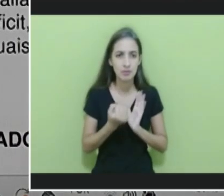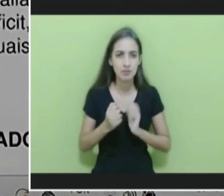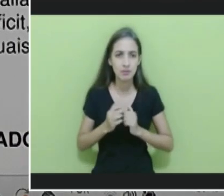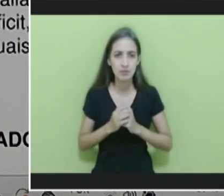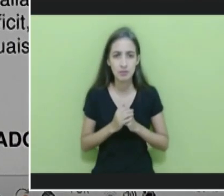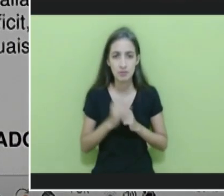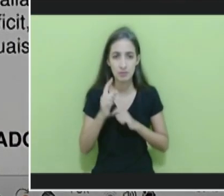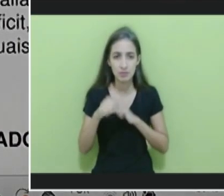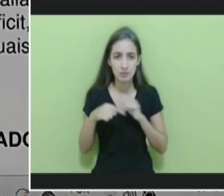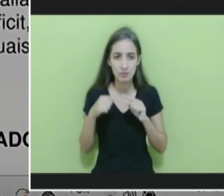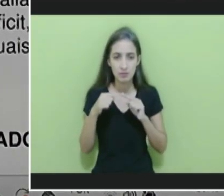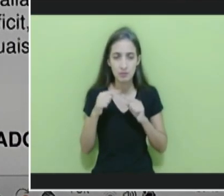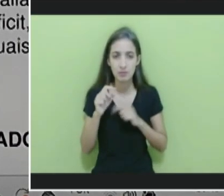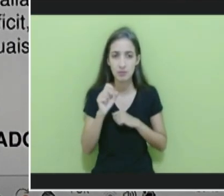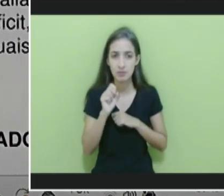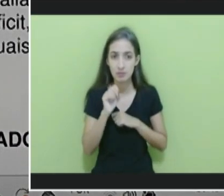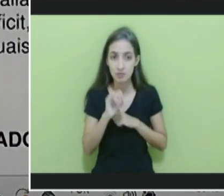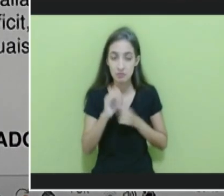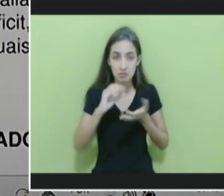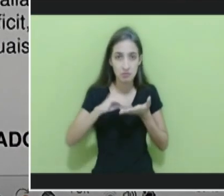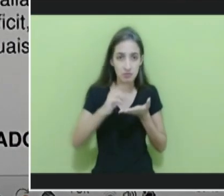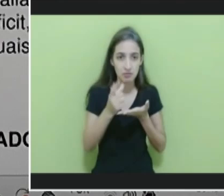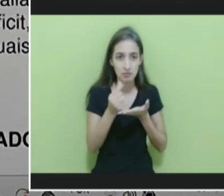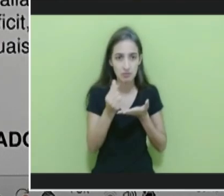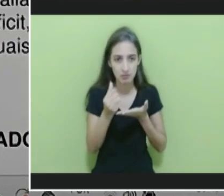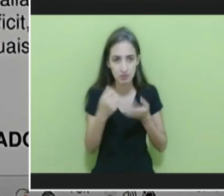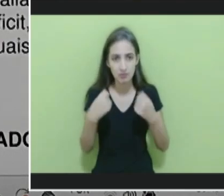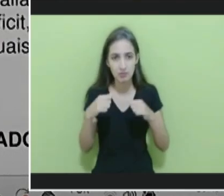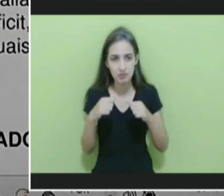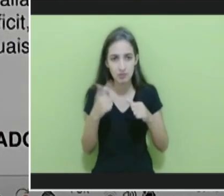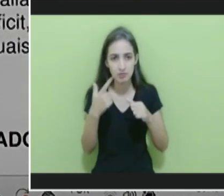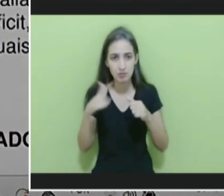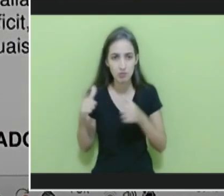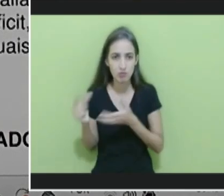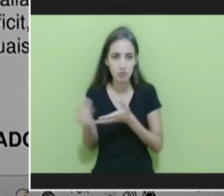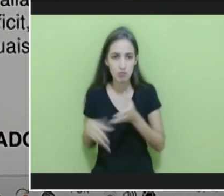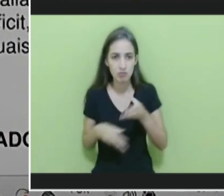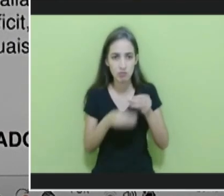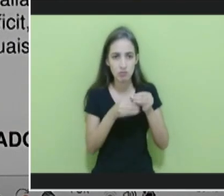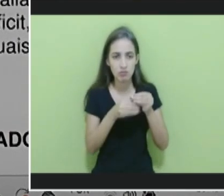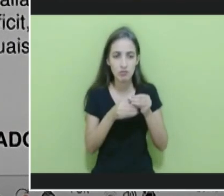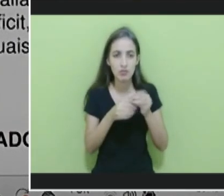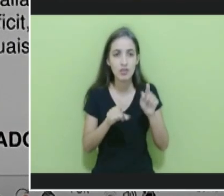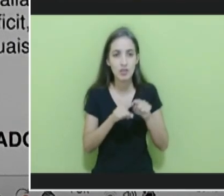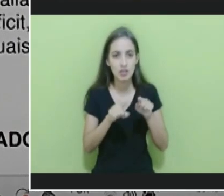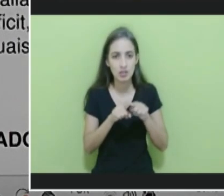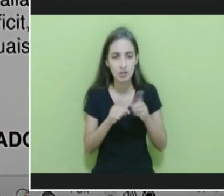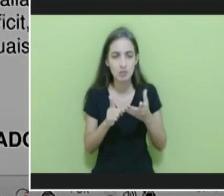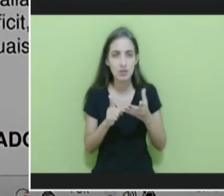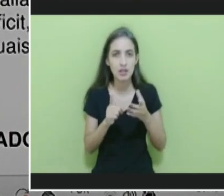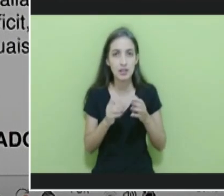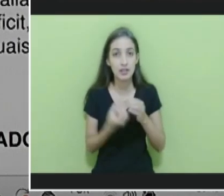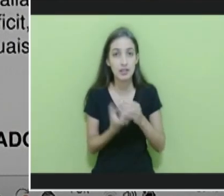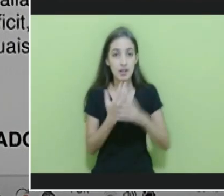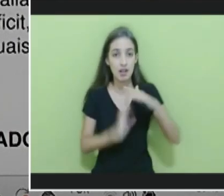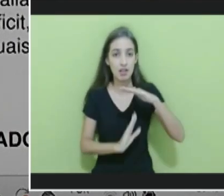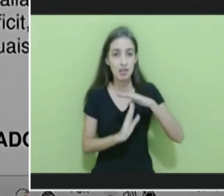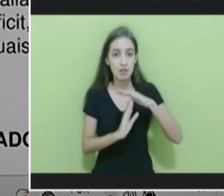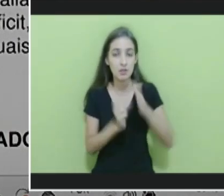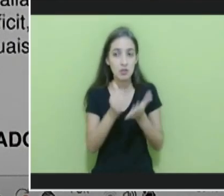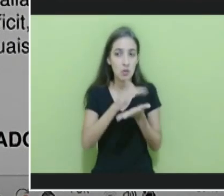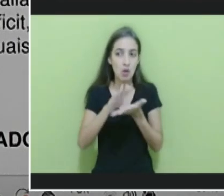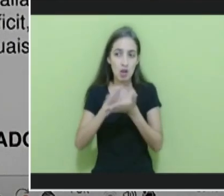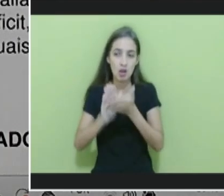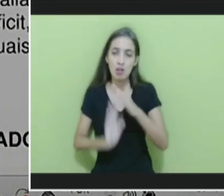de contribuição, estabelecer limites de gasto e evitar eventuais perdas que possam colocar em risco a